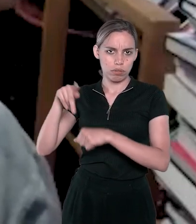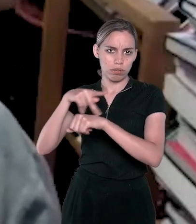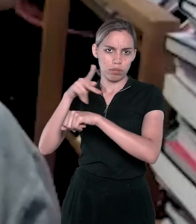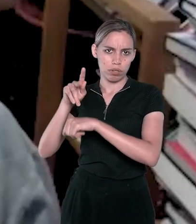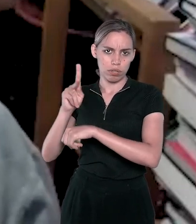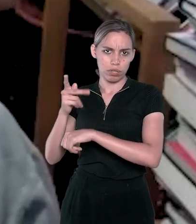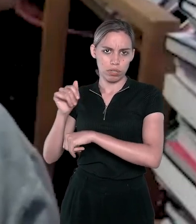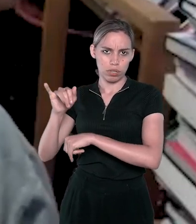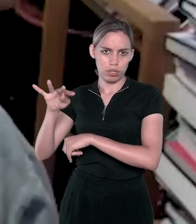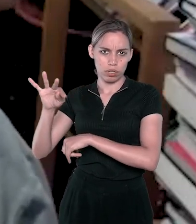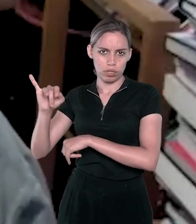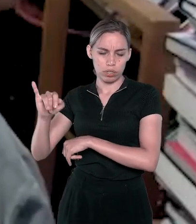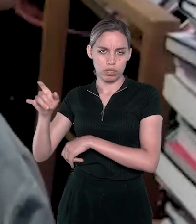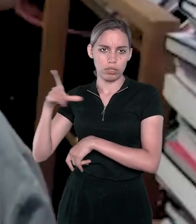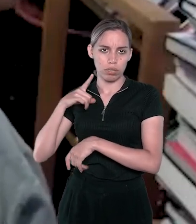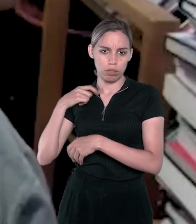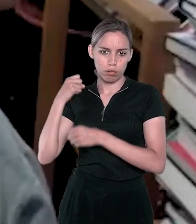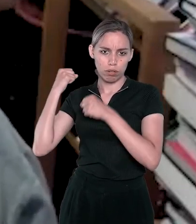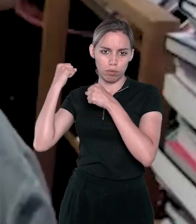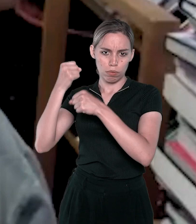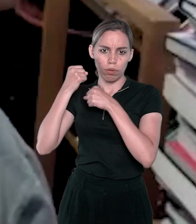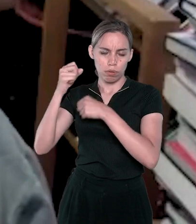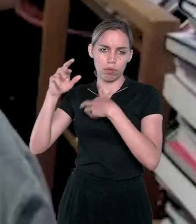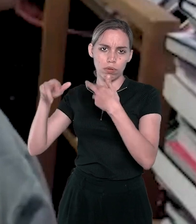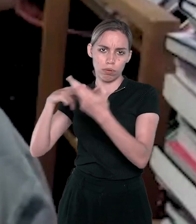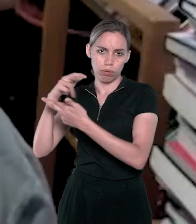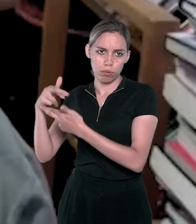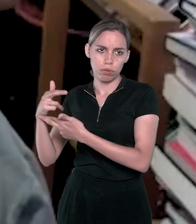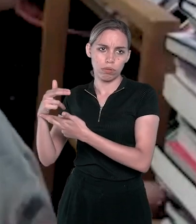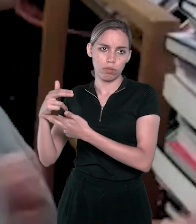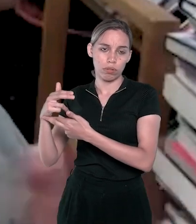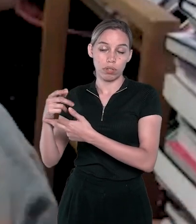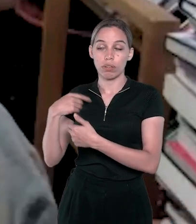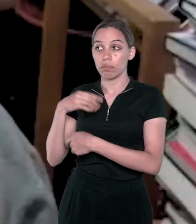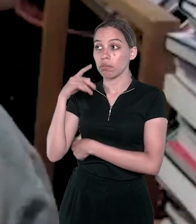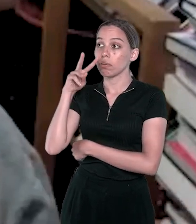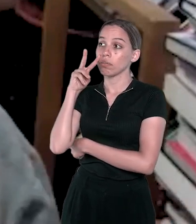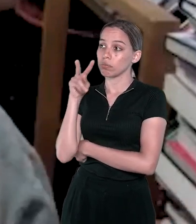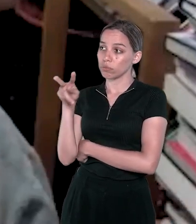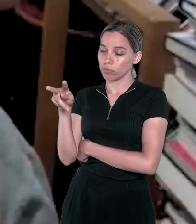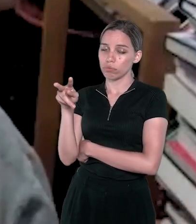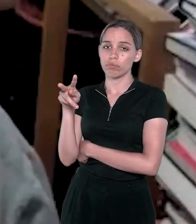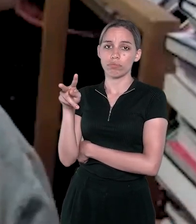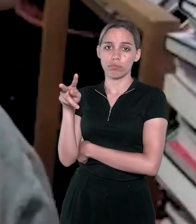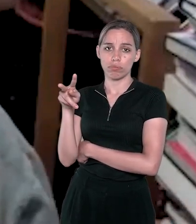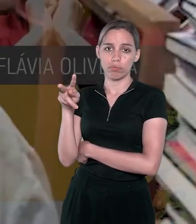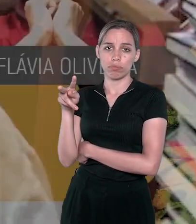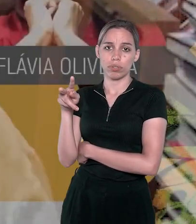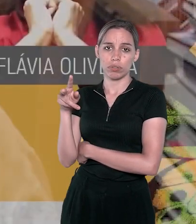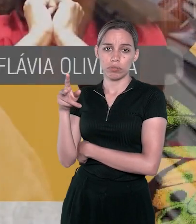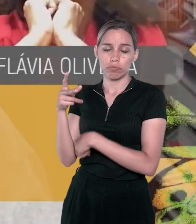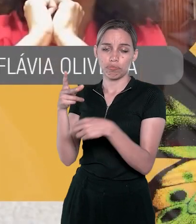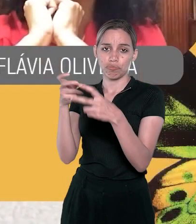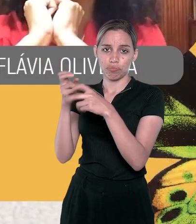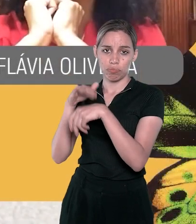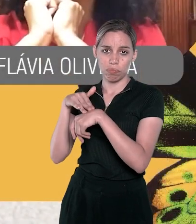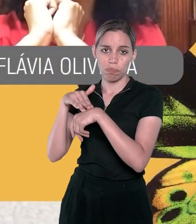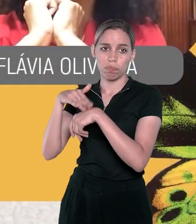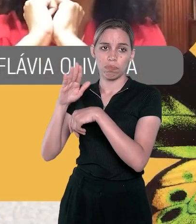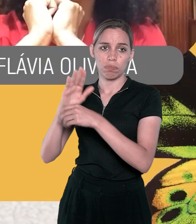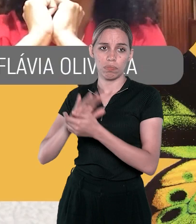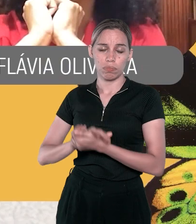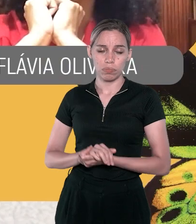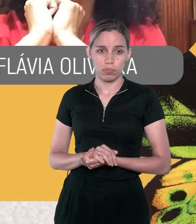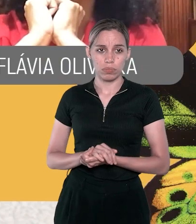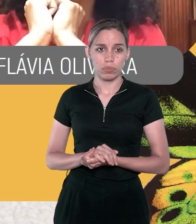olha esses movimentos com maior profundidade, né? E, sobretudo, com a historiografia mais contemporânea, que passou a